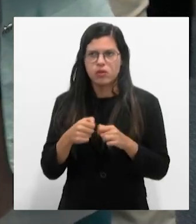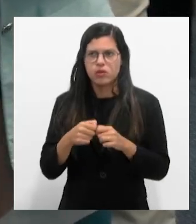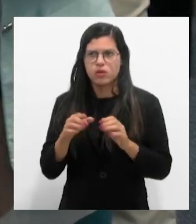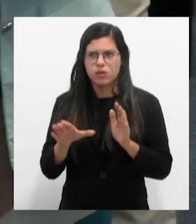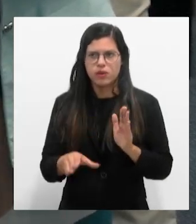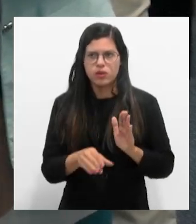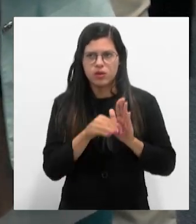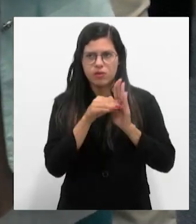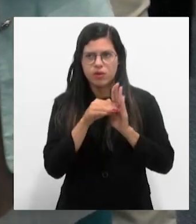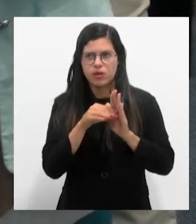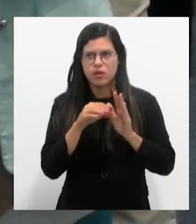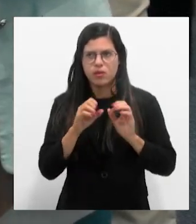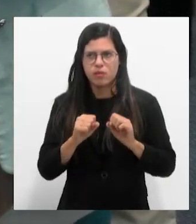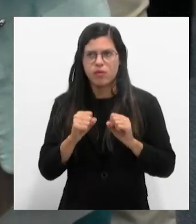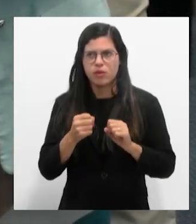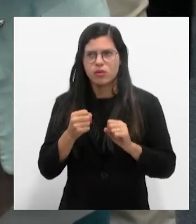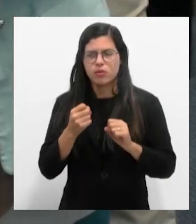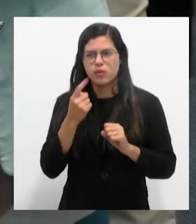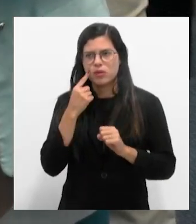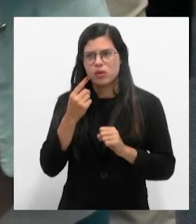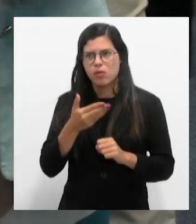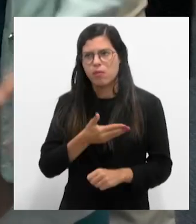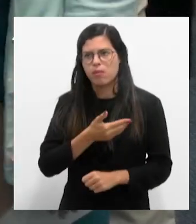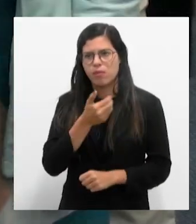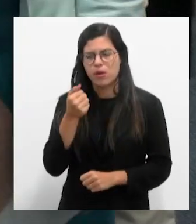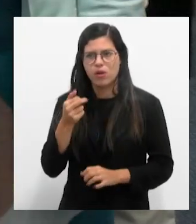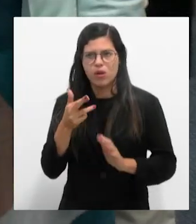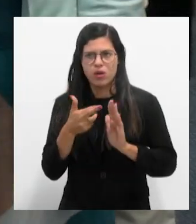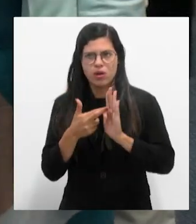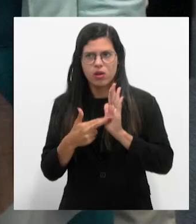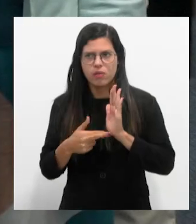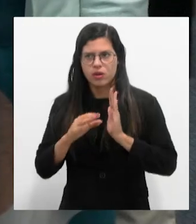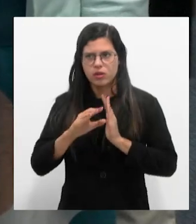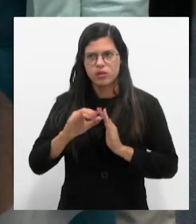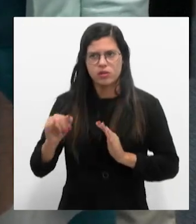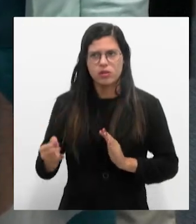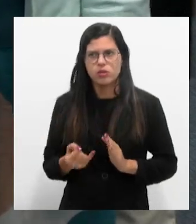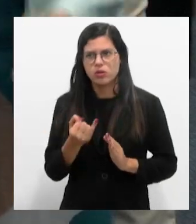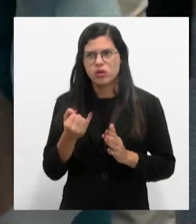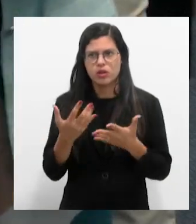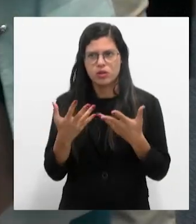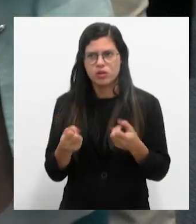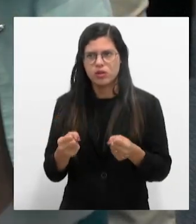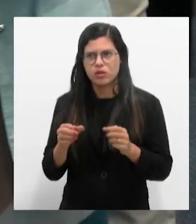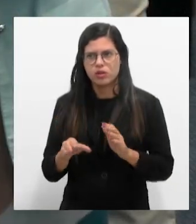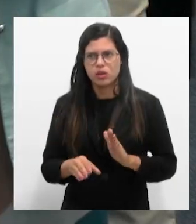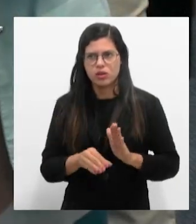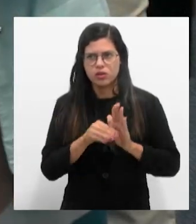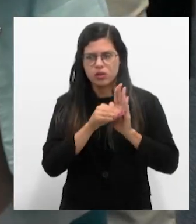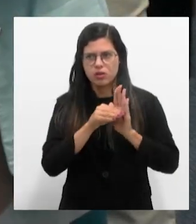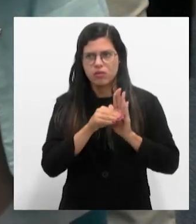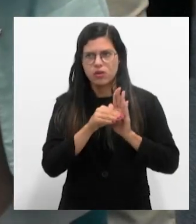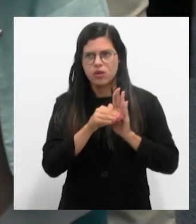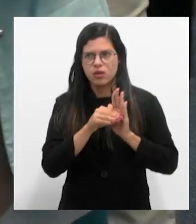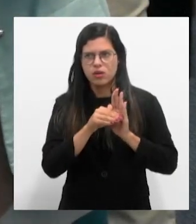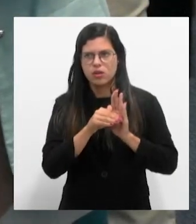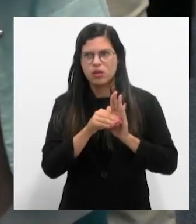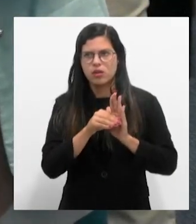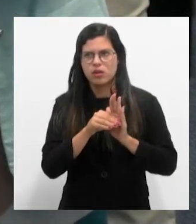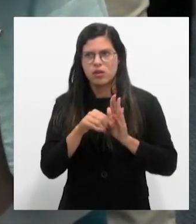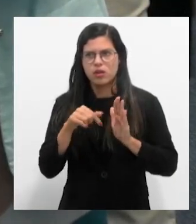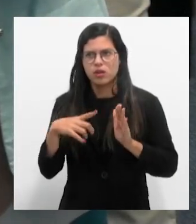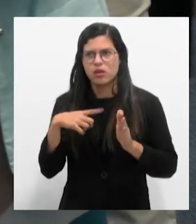e a gente pode ver o melhor rito aqui para que a CCJ acolha essas emendas e que a gente possa sair com esse